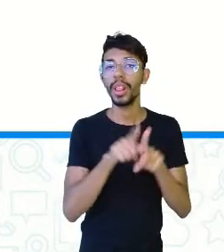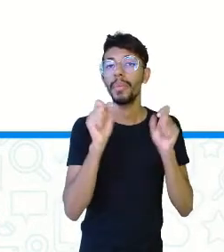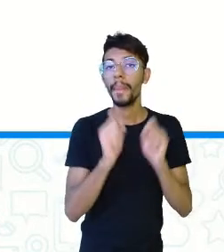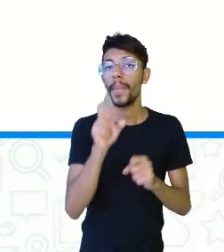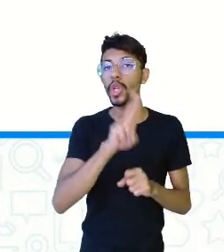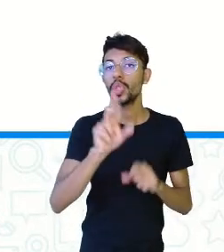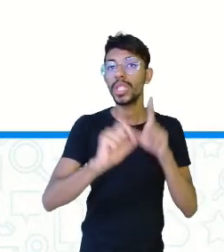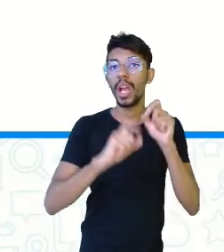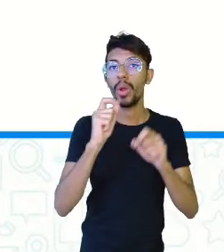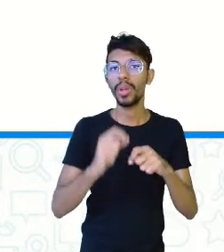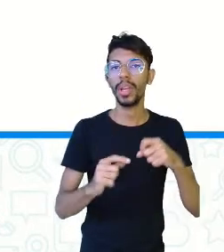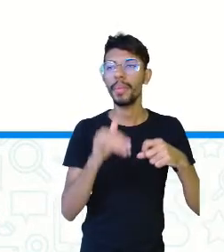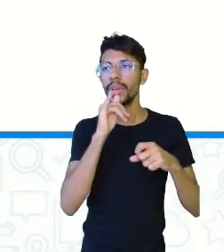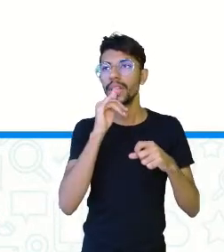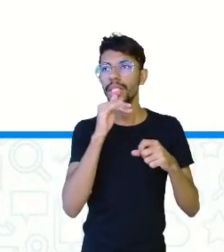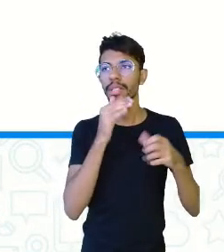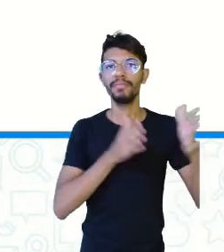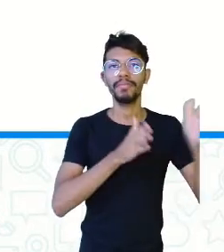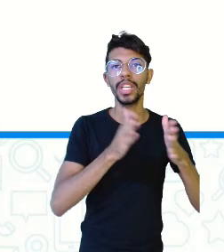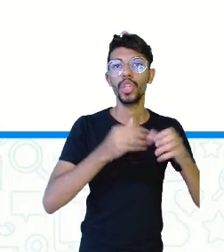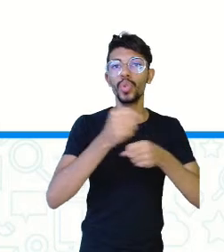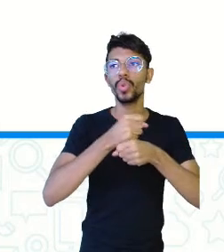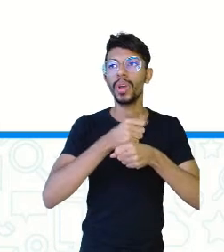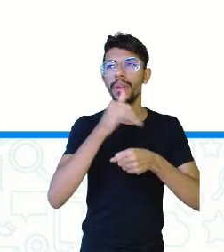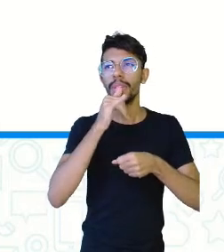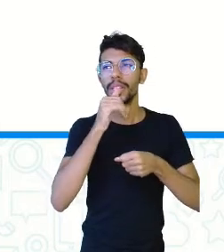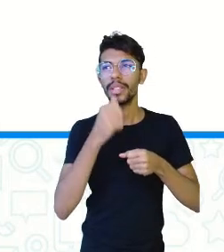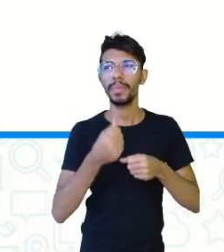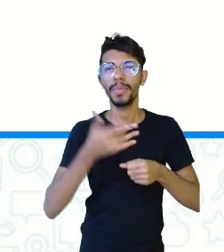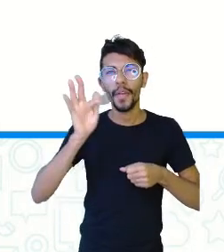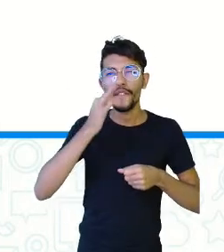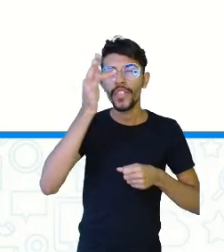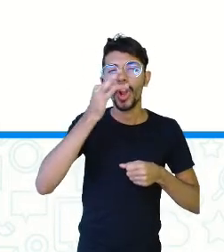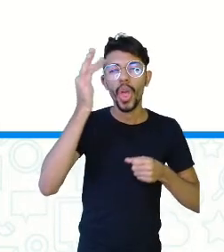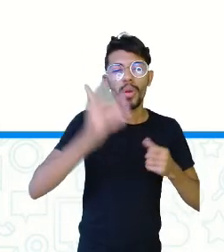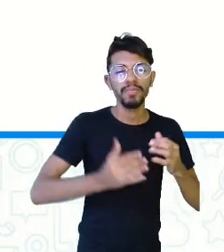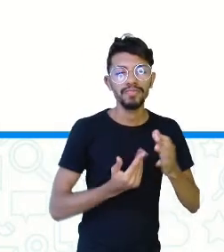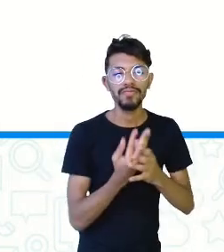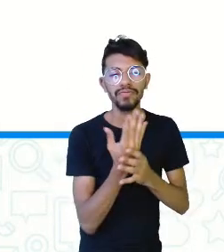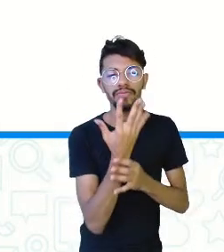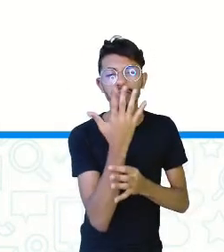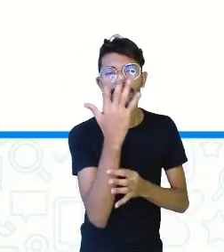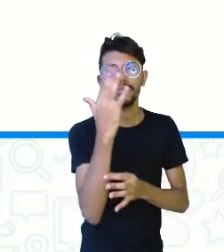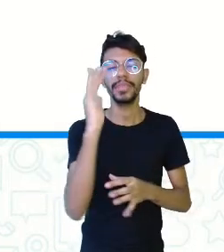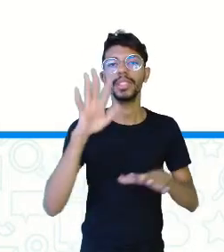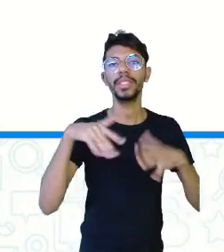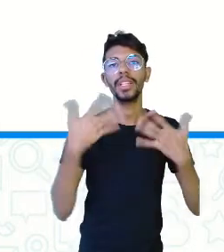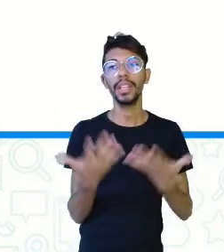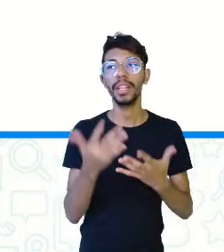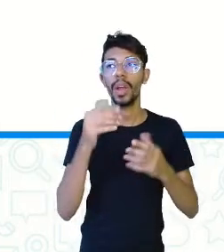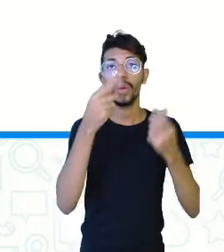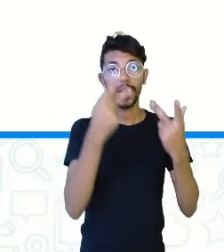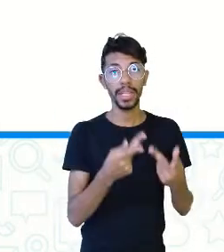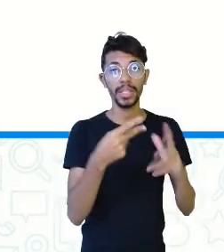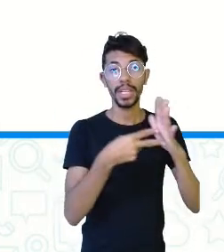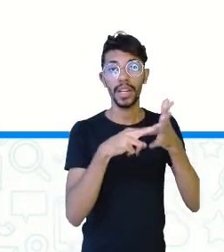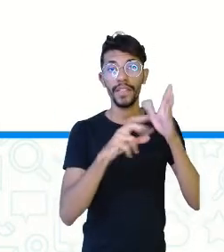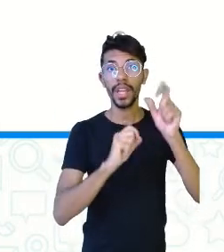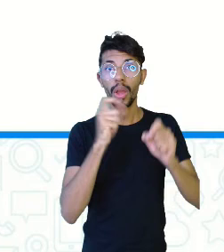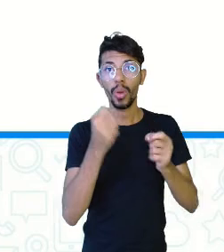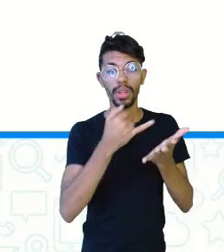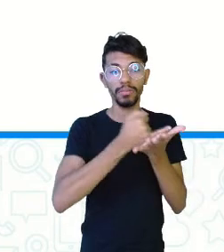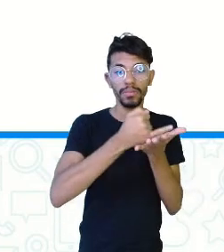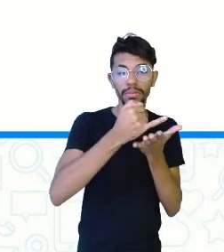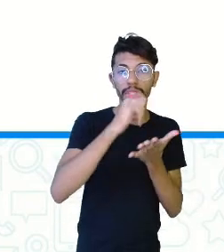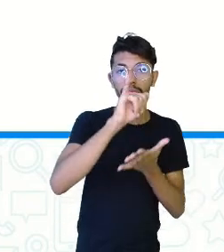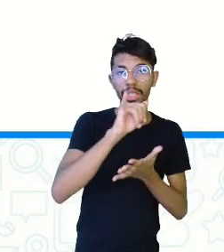estações do ano, em meio à primavera, enquanto as flores desabrochavam. Então, isso é a introdução. É para que a